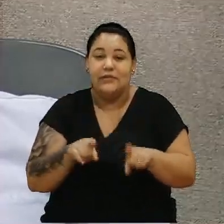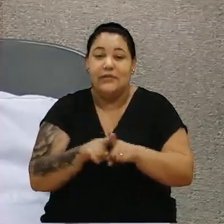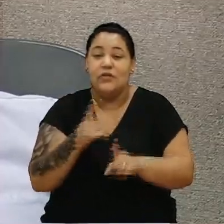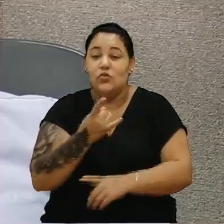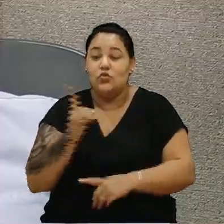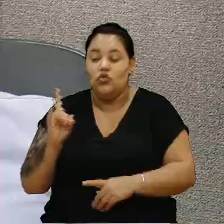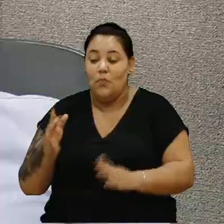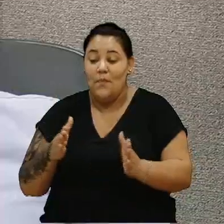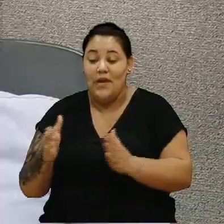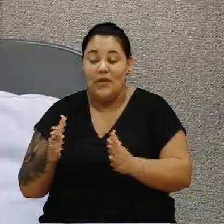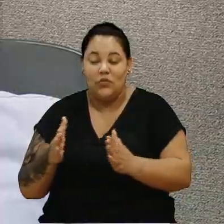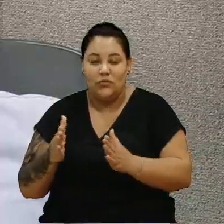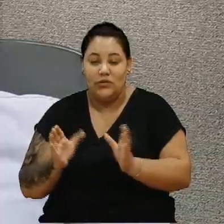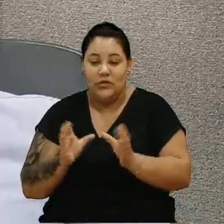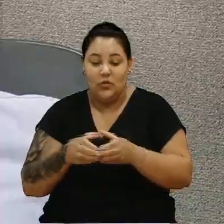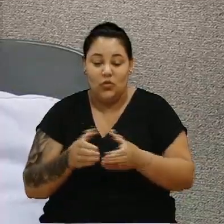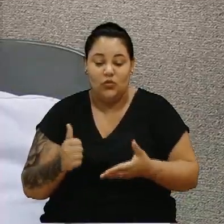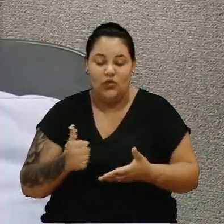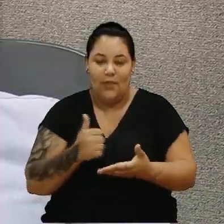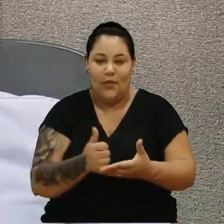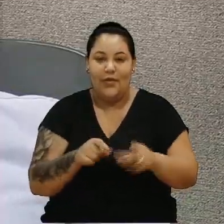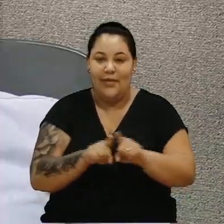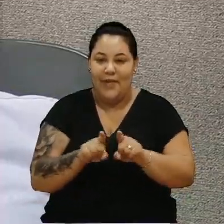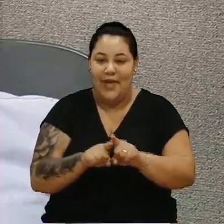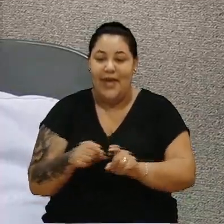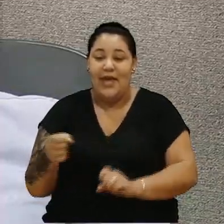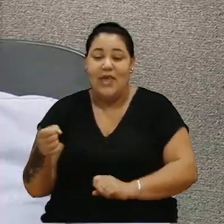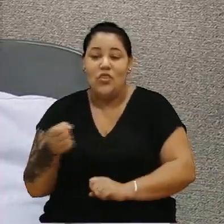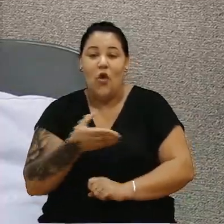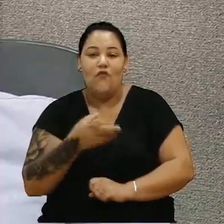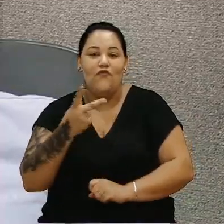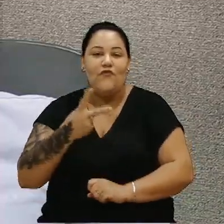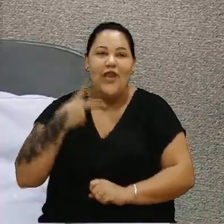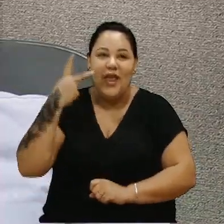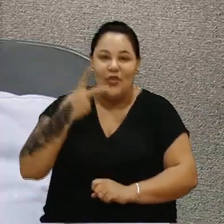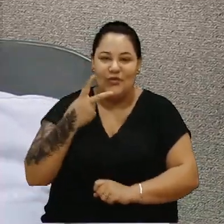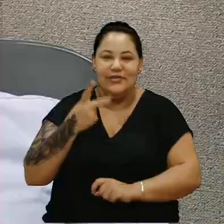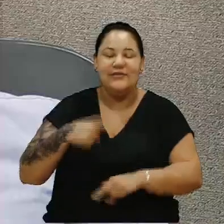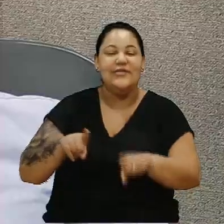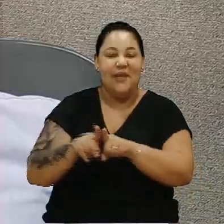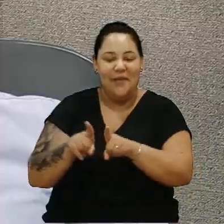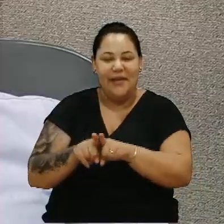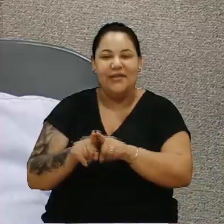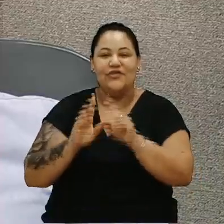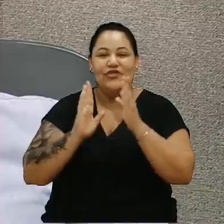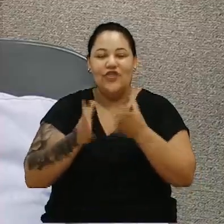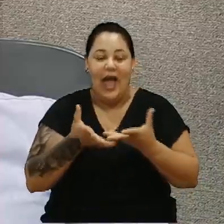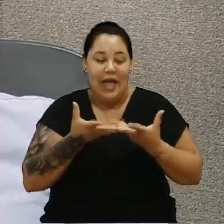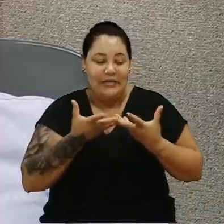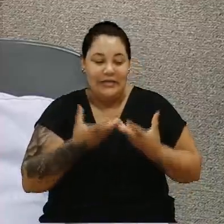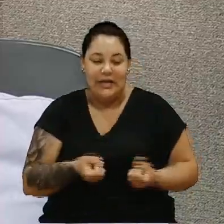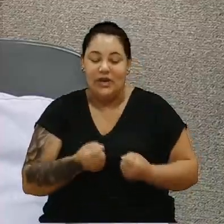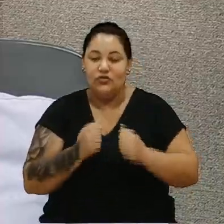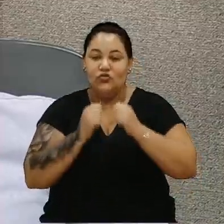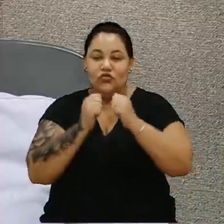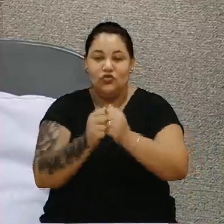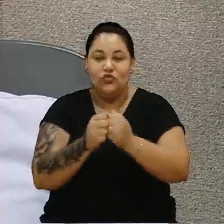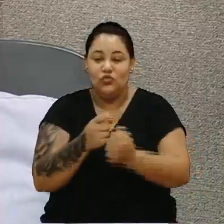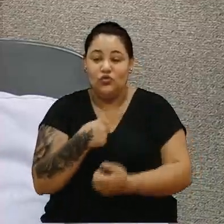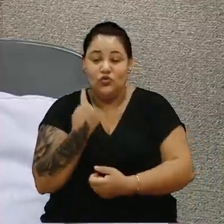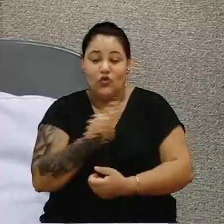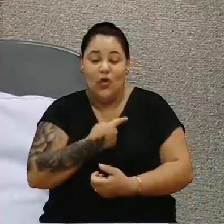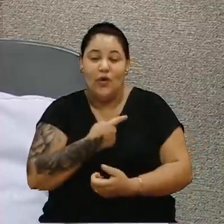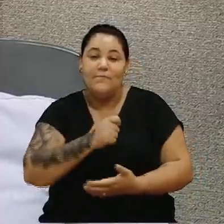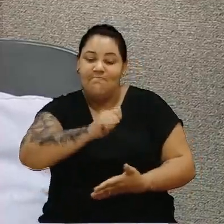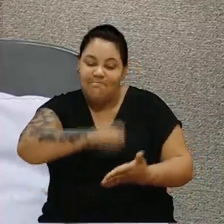legislatura nessa frente parlamentar e aos novos vereadores que também já se aceitaram conosco assinar esse requerimento e que